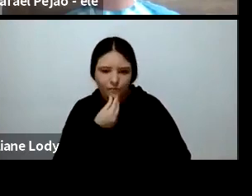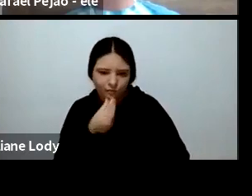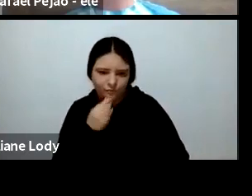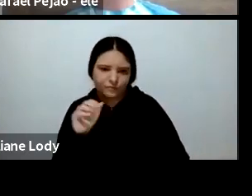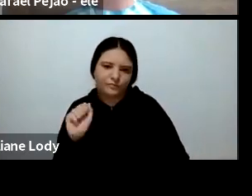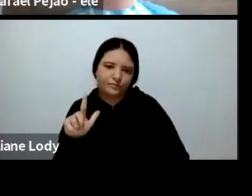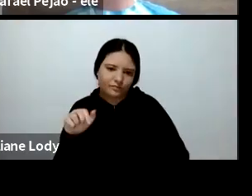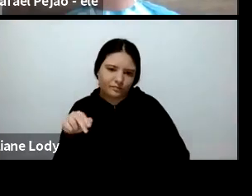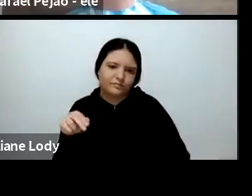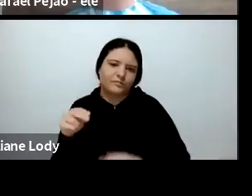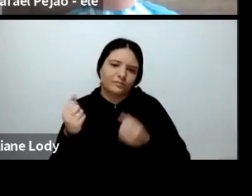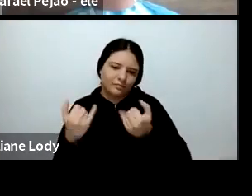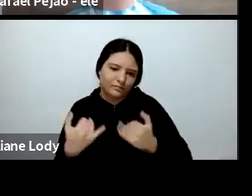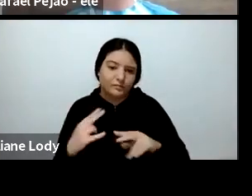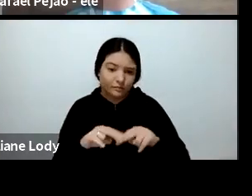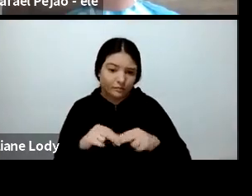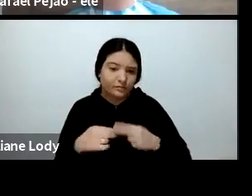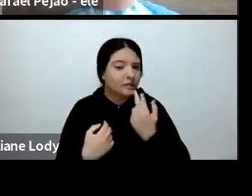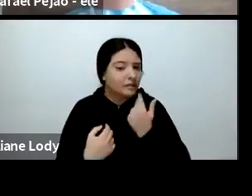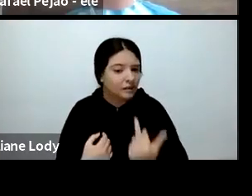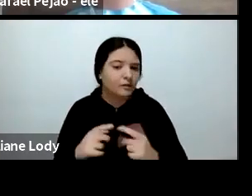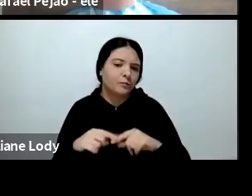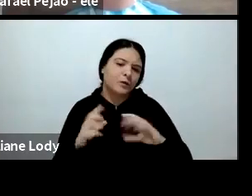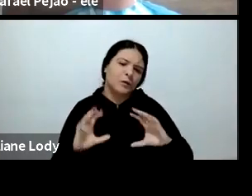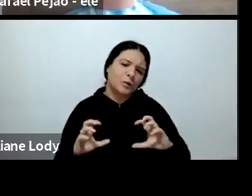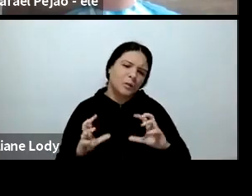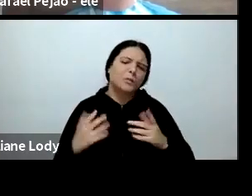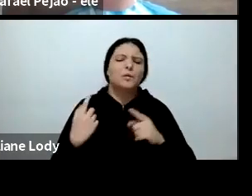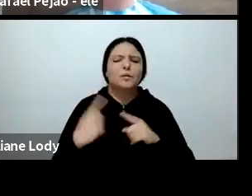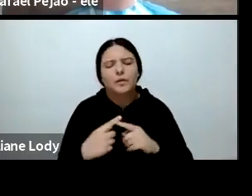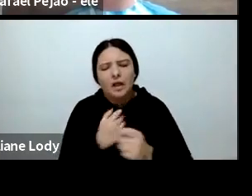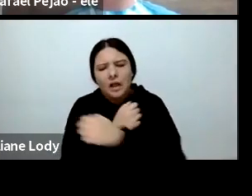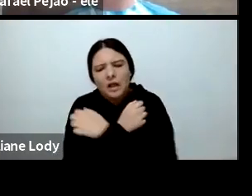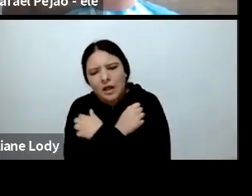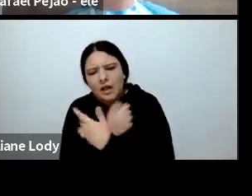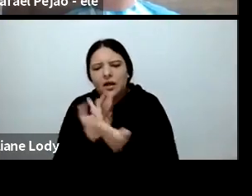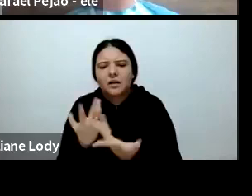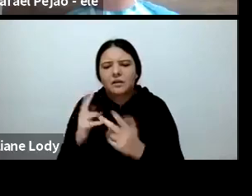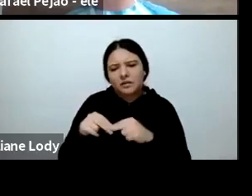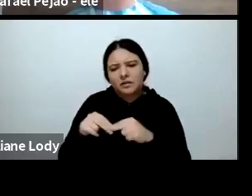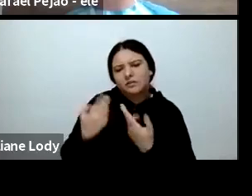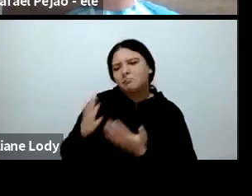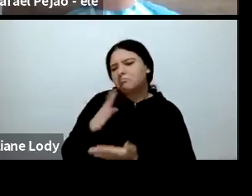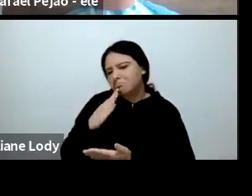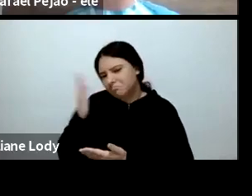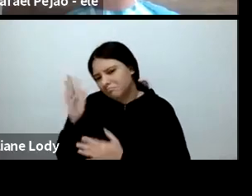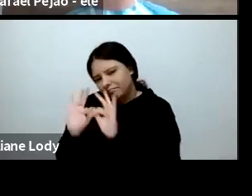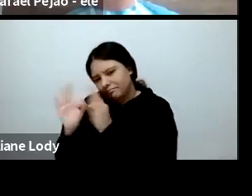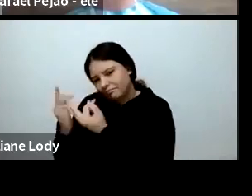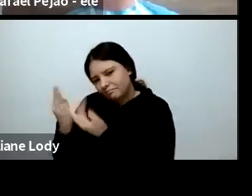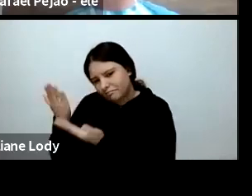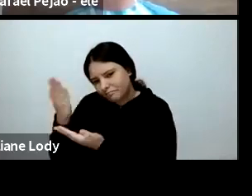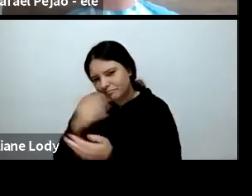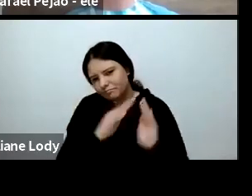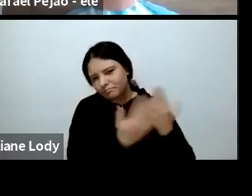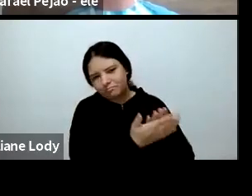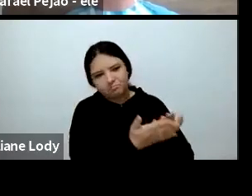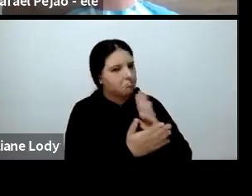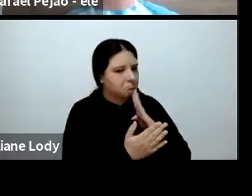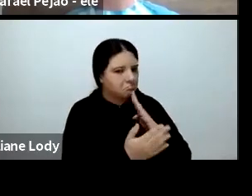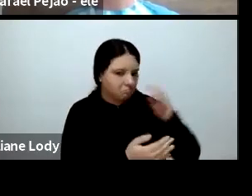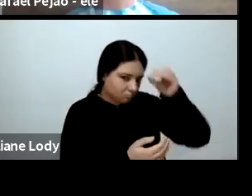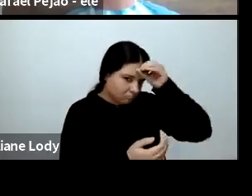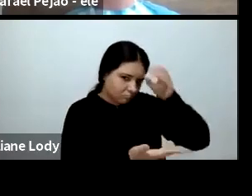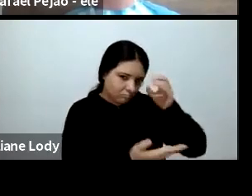né, não é às vezes pela língua, mas é pelo conforto, pelo apego, pelo abraço e tal. e ela pensou assim, bom, ela tinha aprendido uma